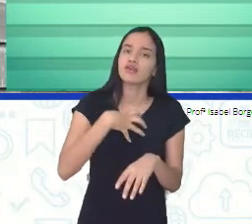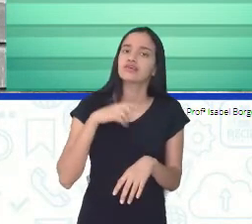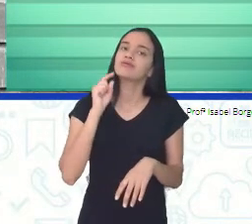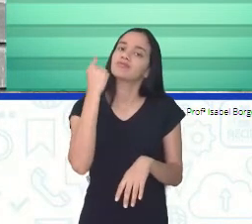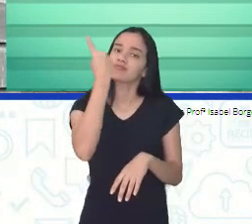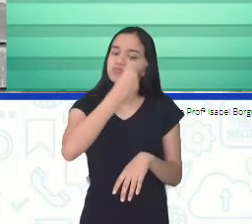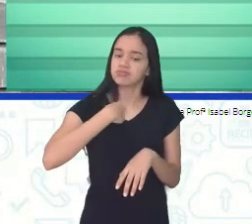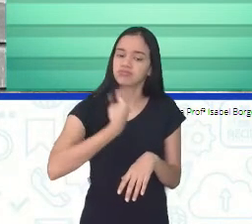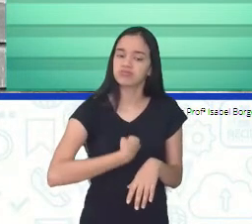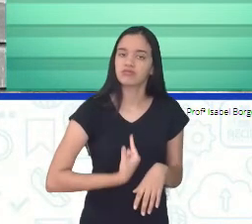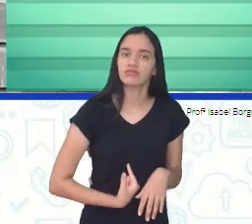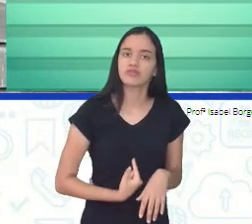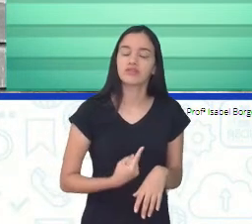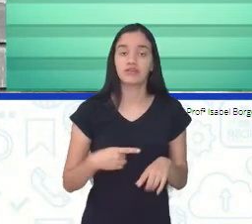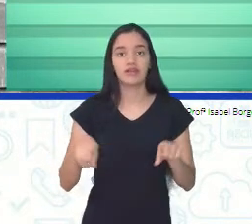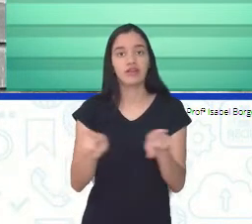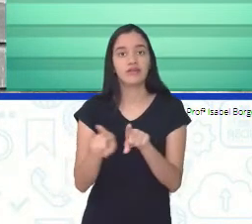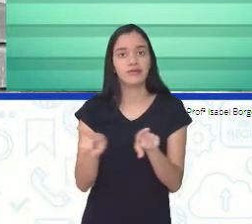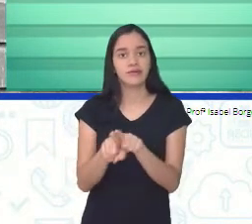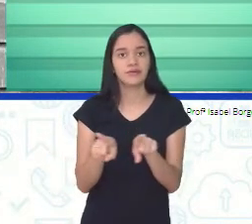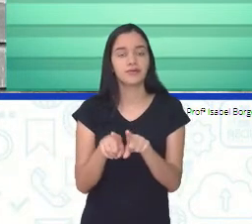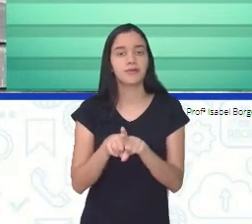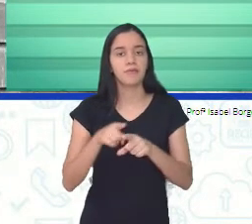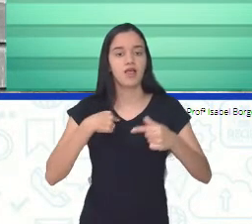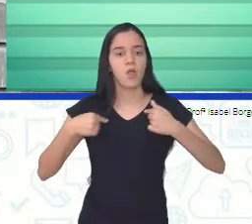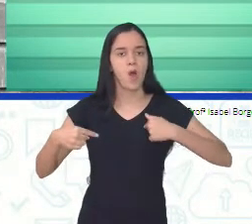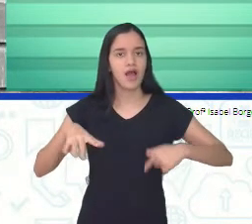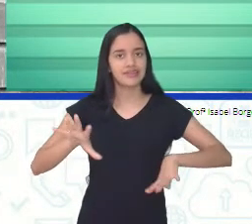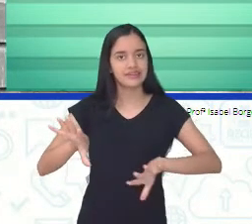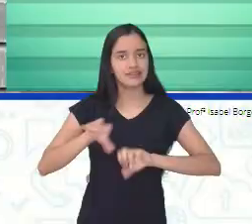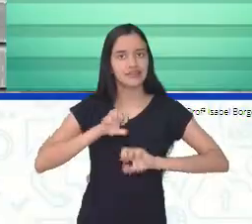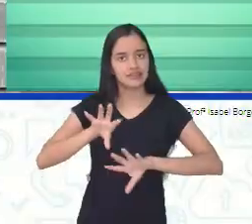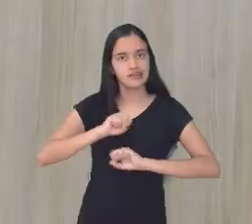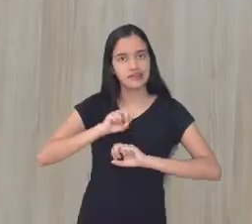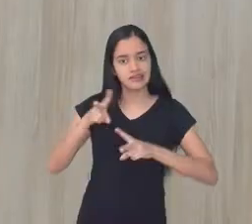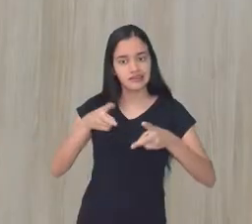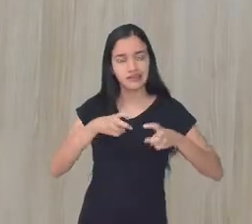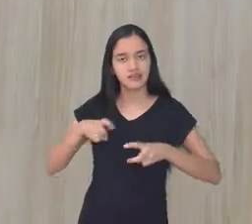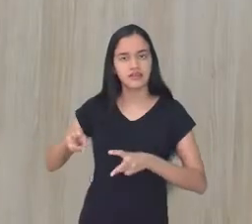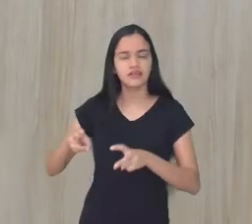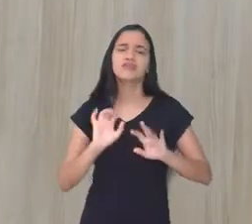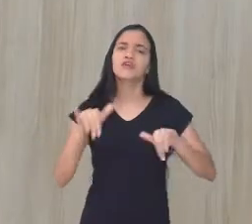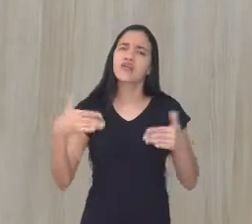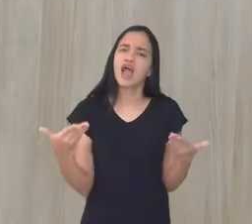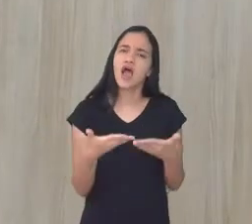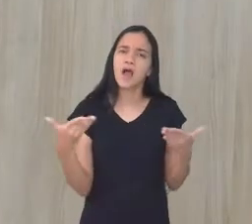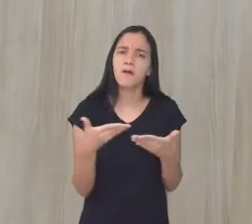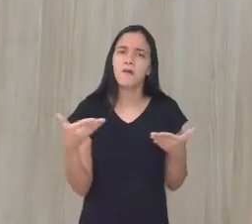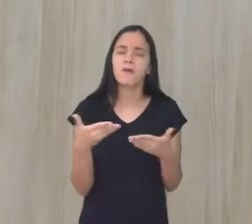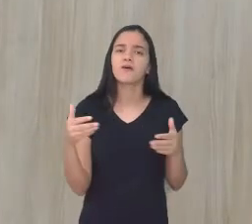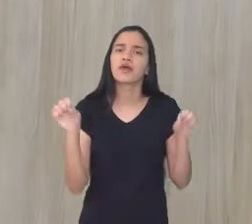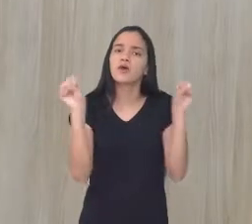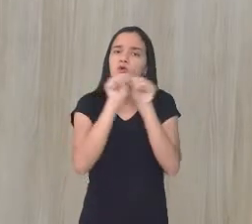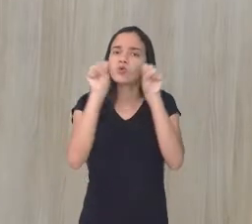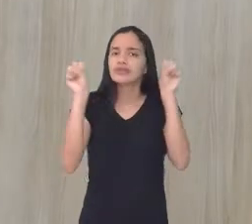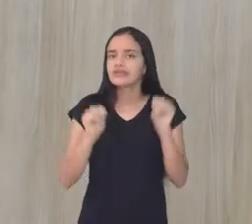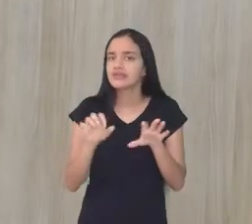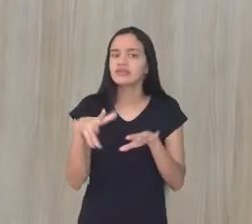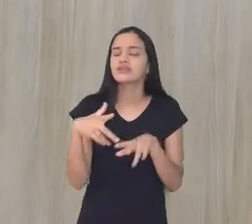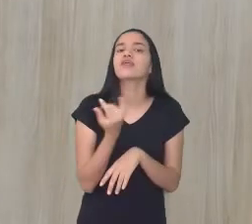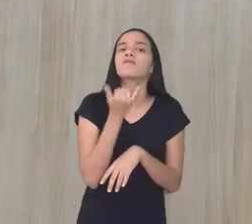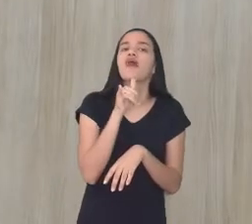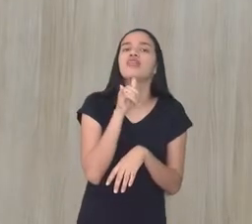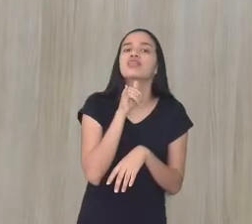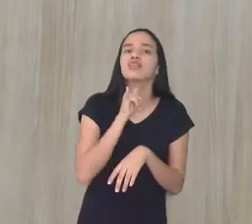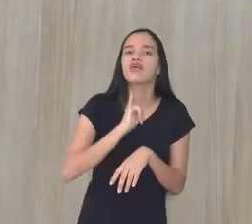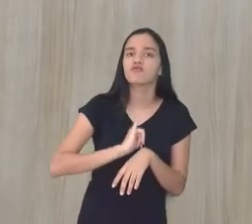sistema sensorial ele é composto dos órgãos dos sentidos e agora está trazendo o sistema nervoso? Pois é, gente, porque aí,